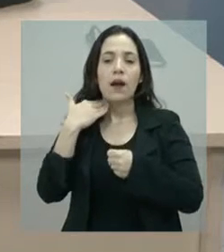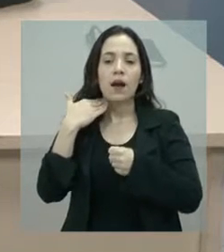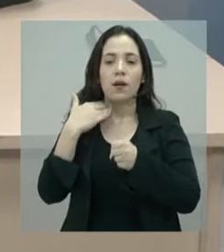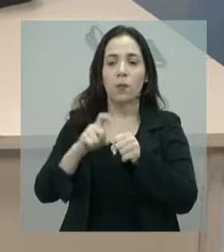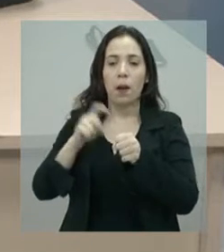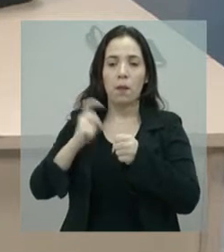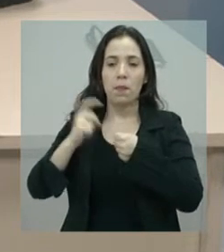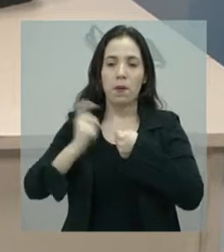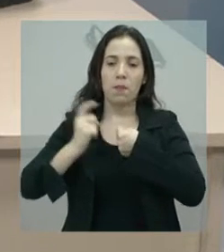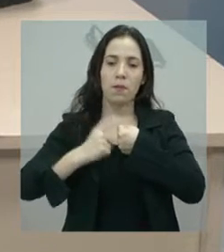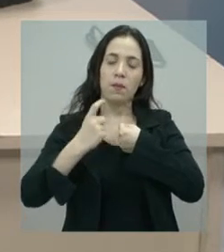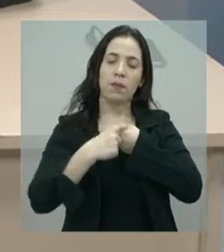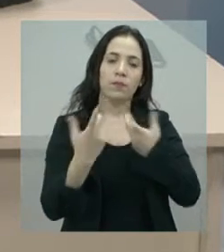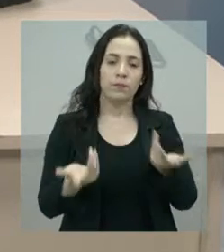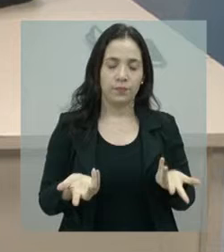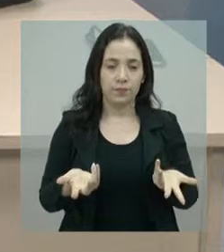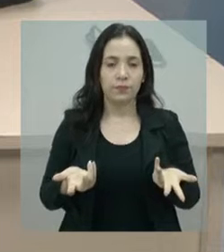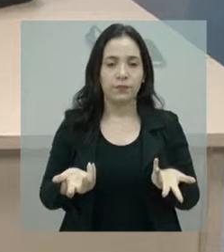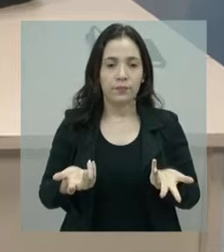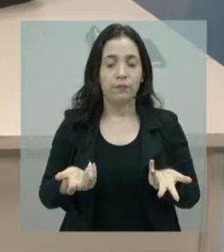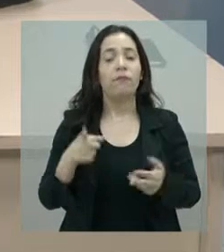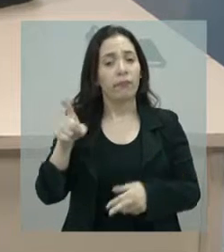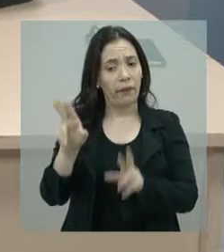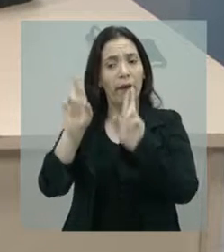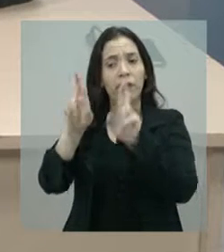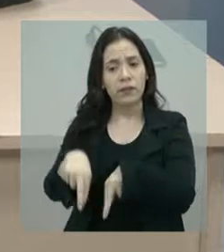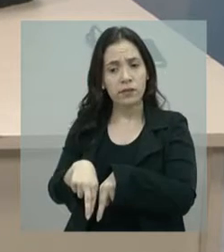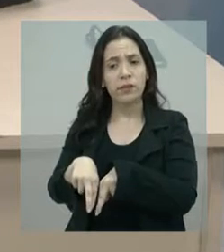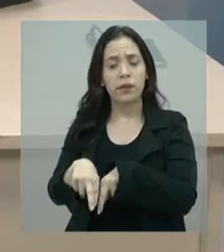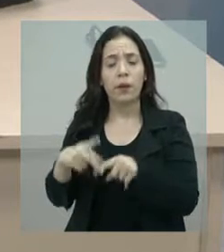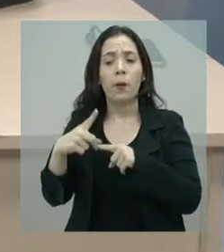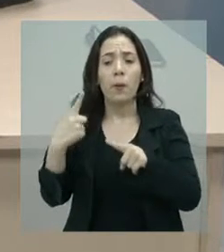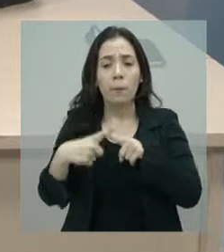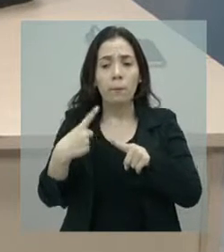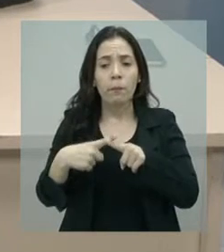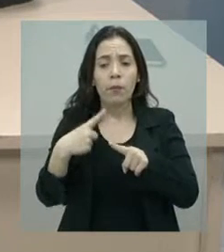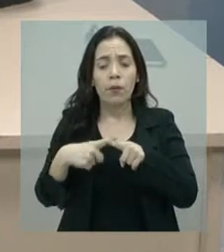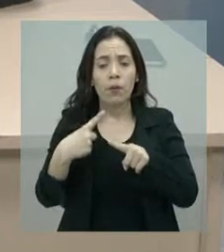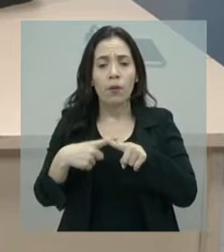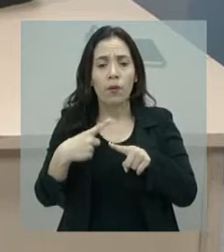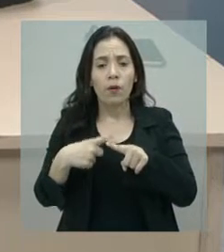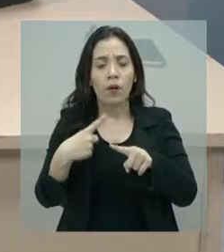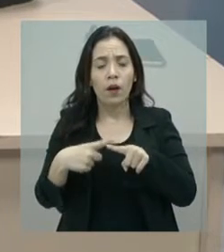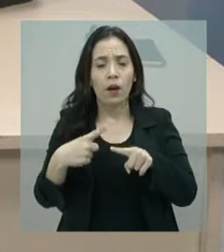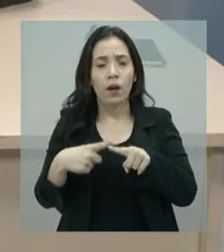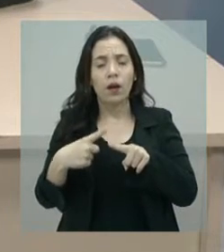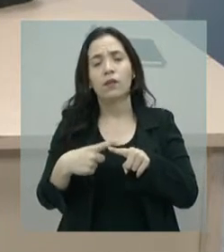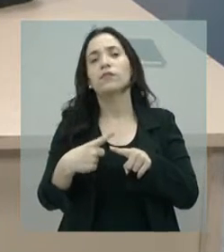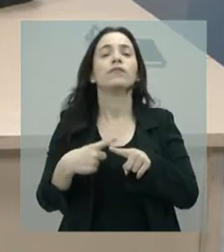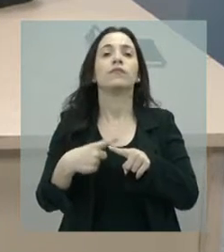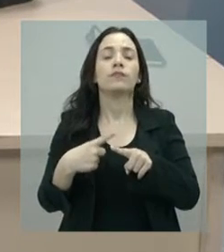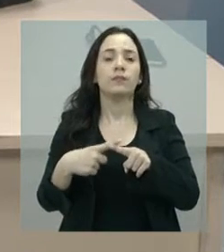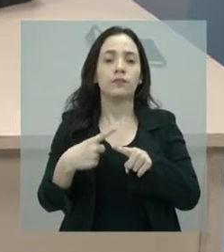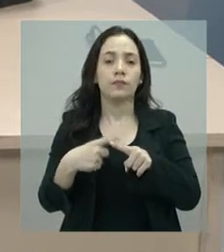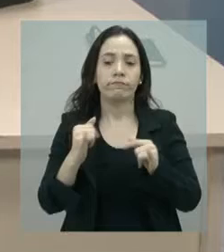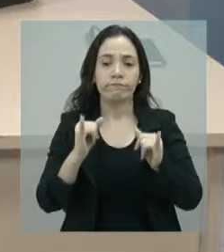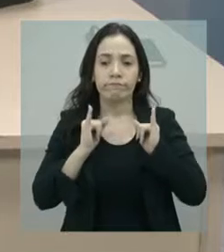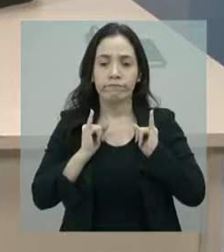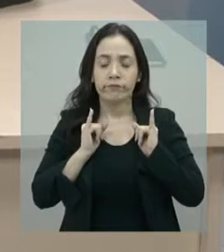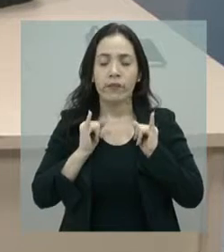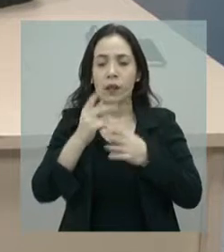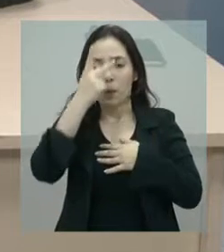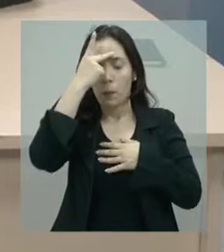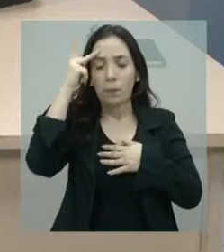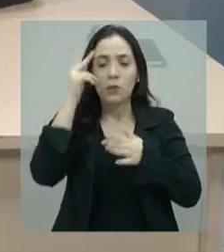sistema financeiro nacional. O Ciro bateu pesado nisso, ele tem razão. Porque você foi para cima da Previdência, tá, deputado? De uma forma pesada. A população mais